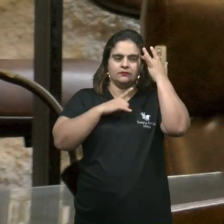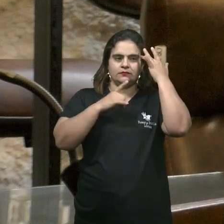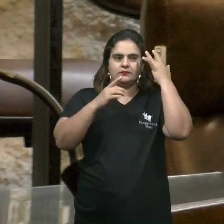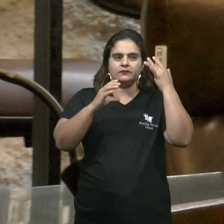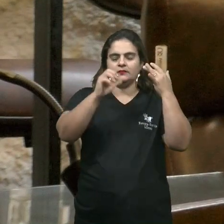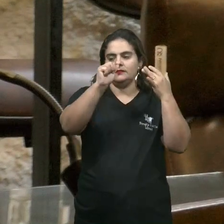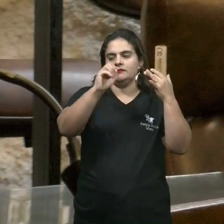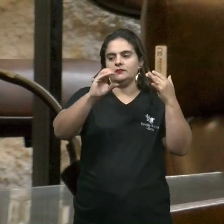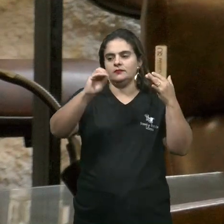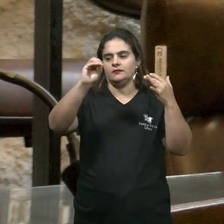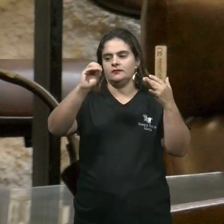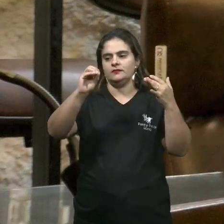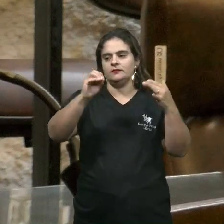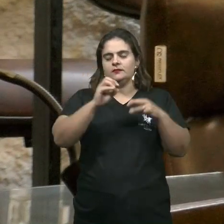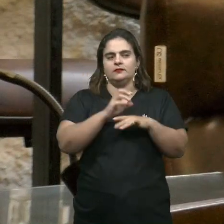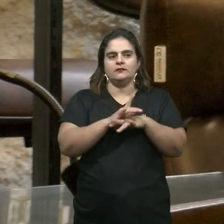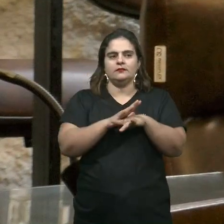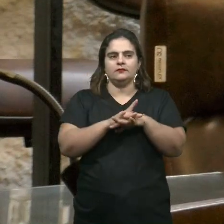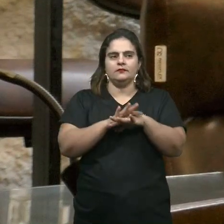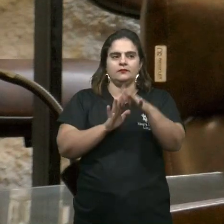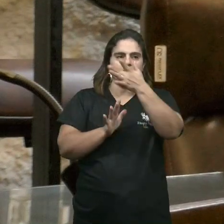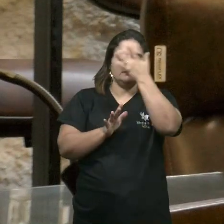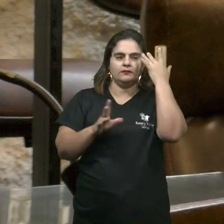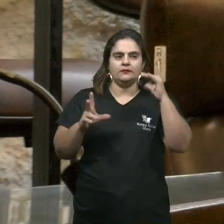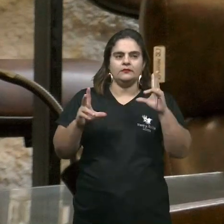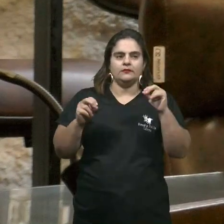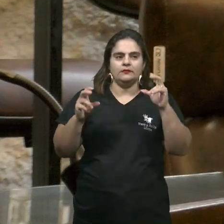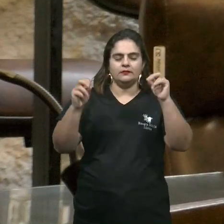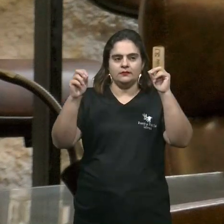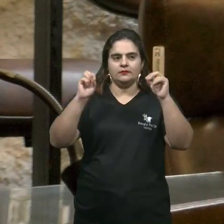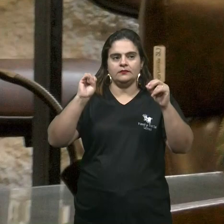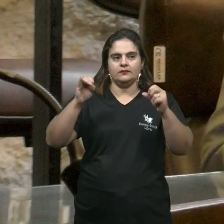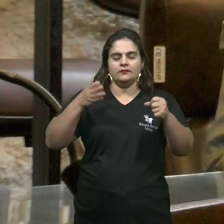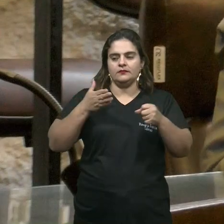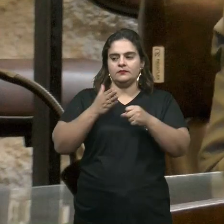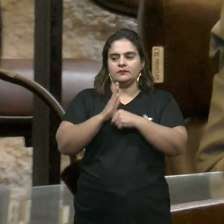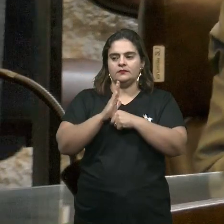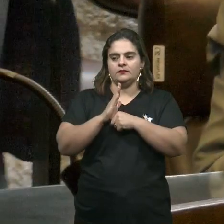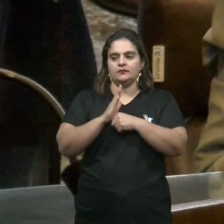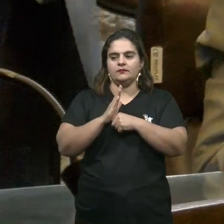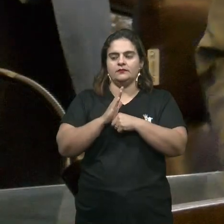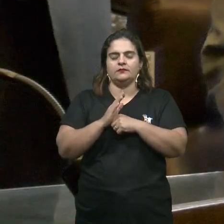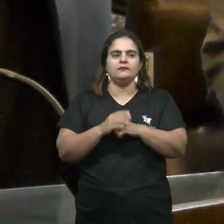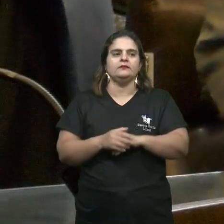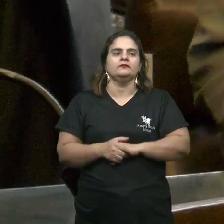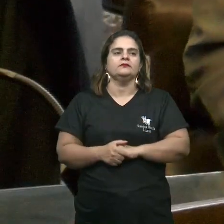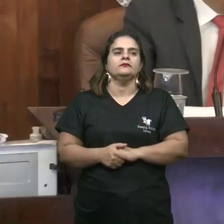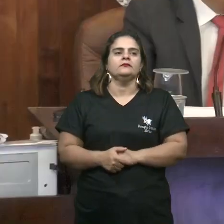ao Doente de Câncer. Somente para ser corrigido se for aprovado o projeto na redação final. Obrigado, presidente.